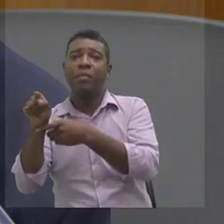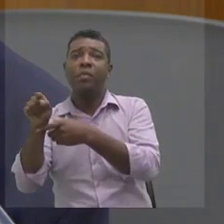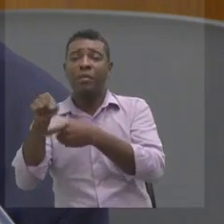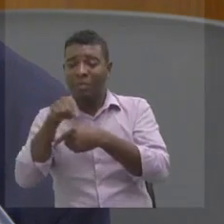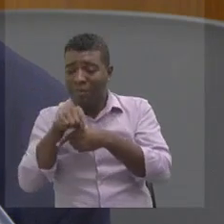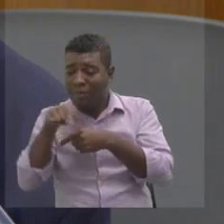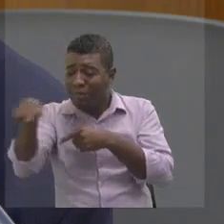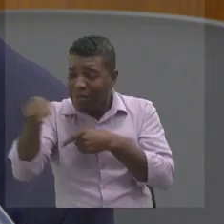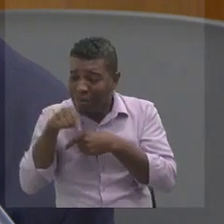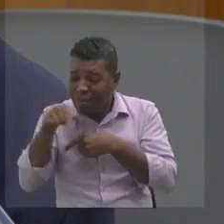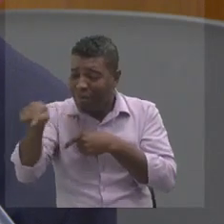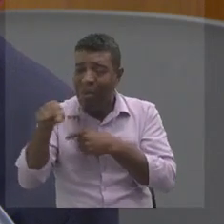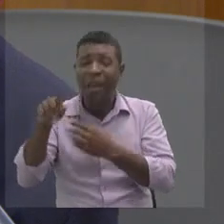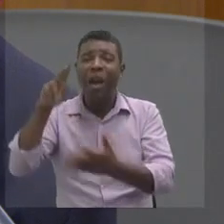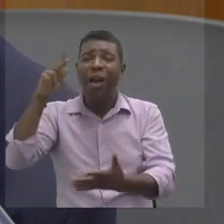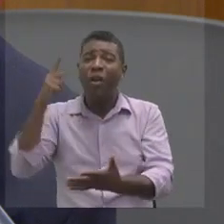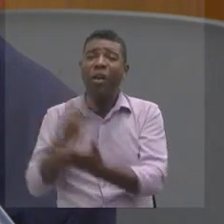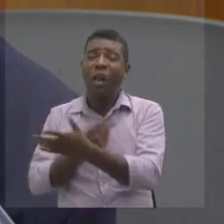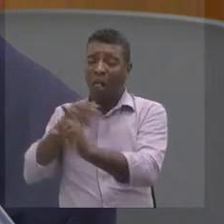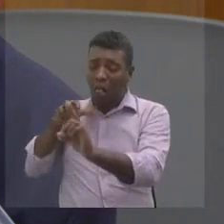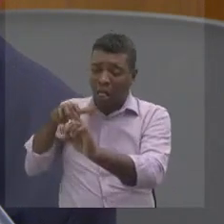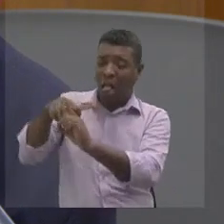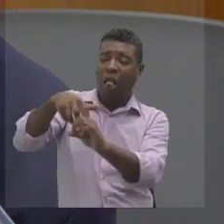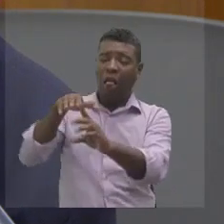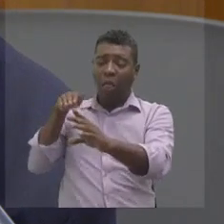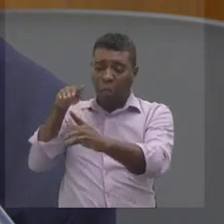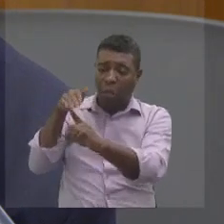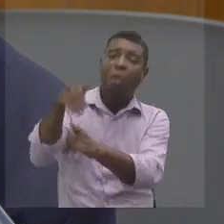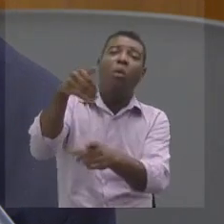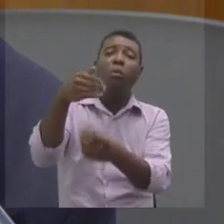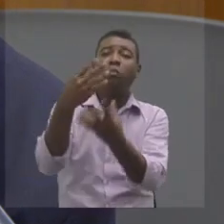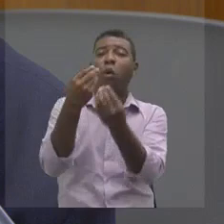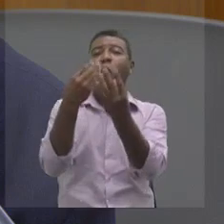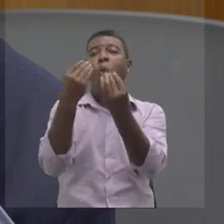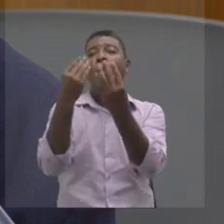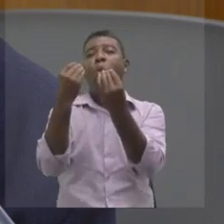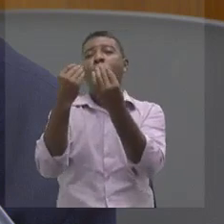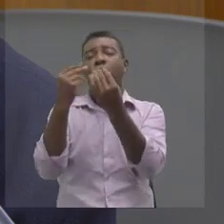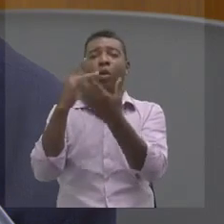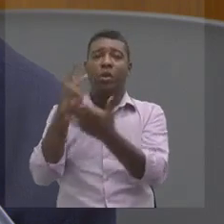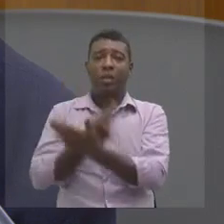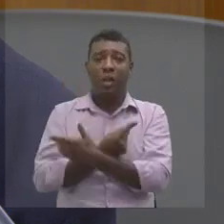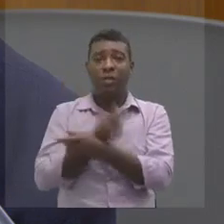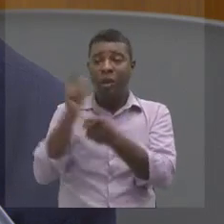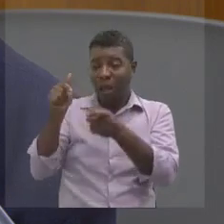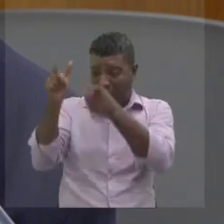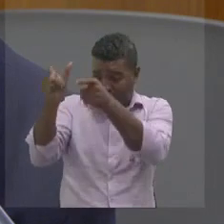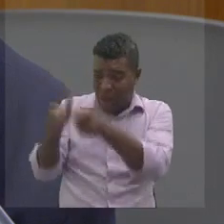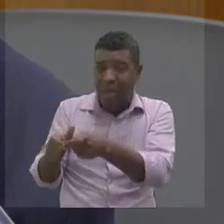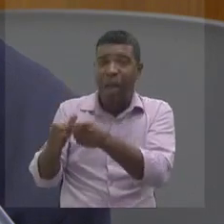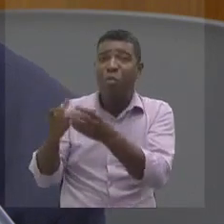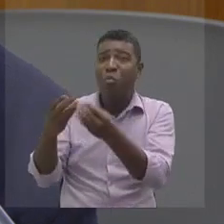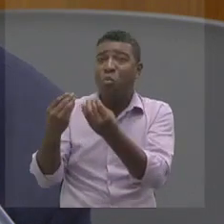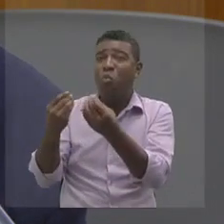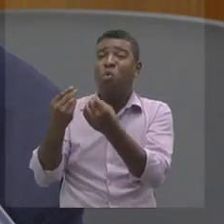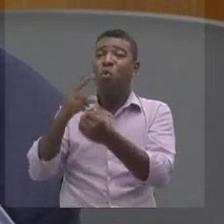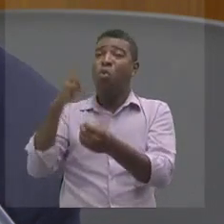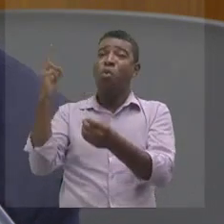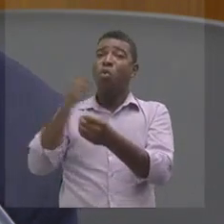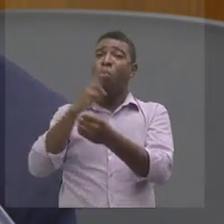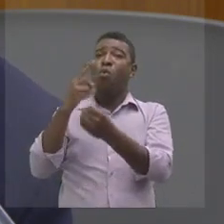acontecido diversos acidentes é uma localidade muito pujante de Uberlândia